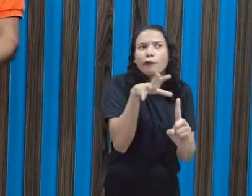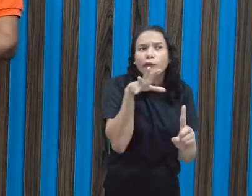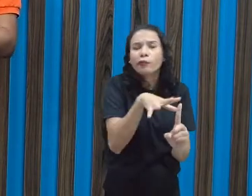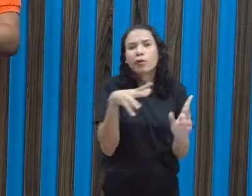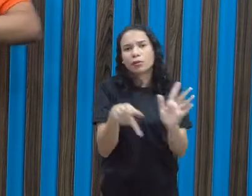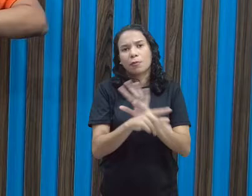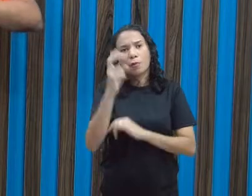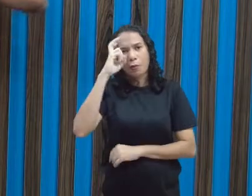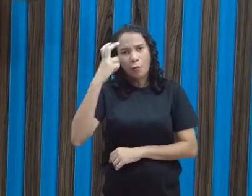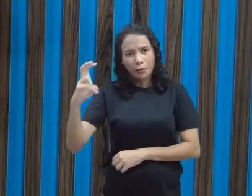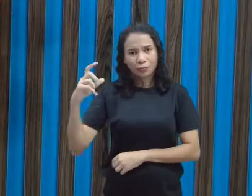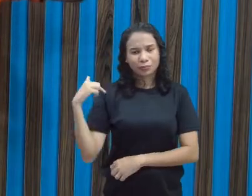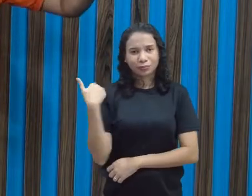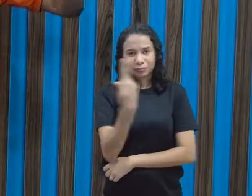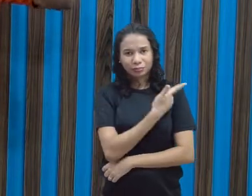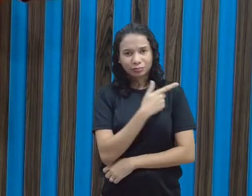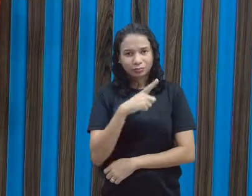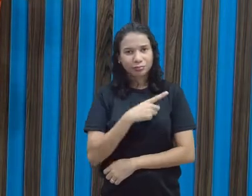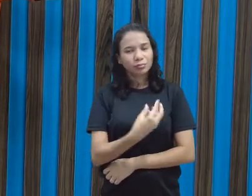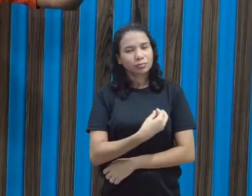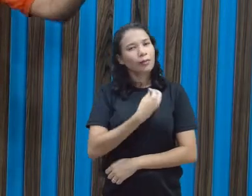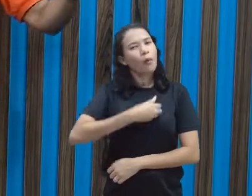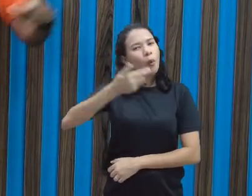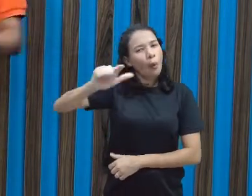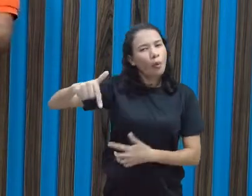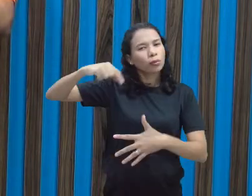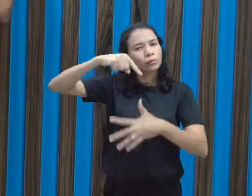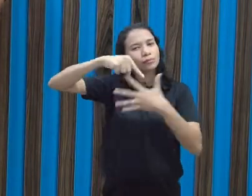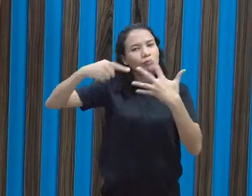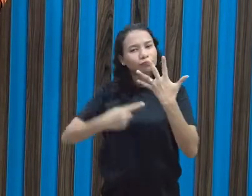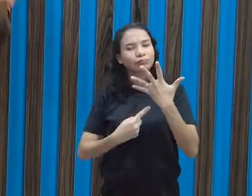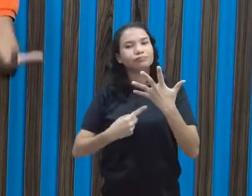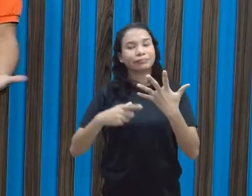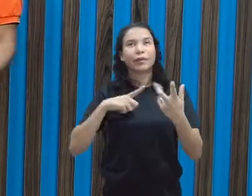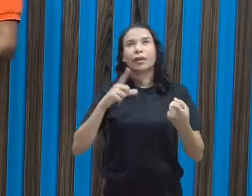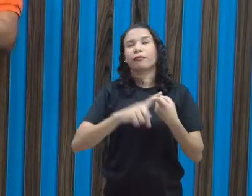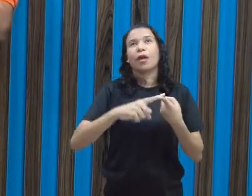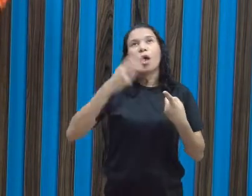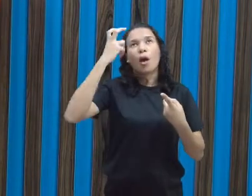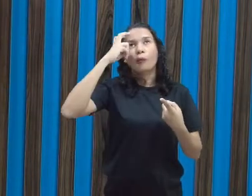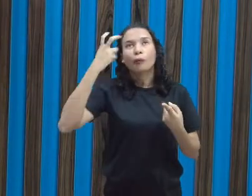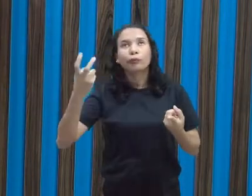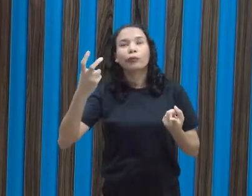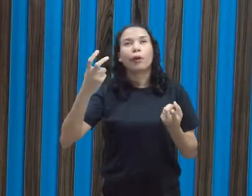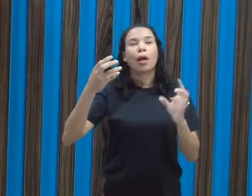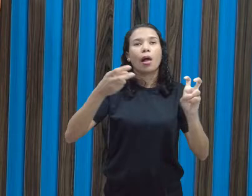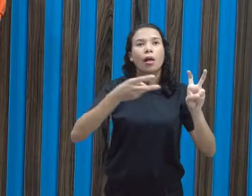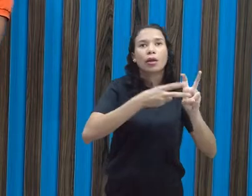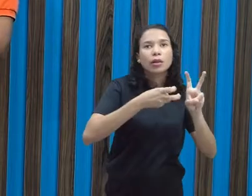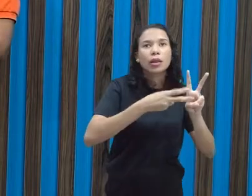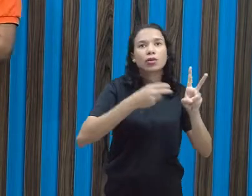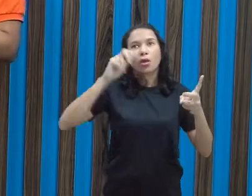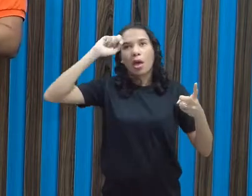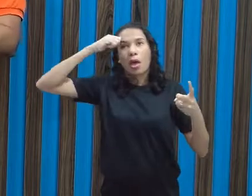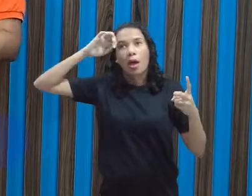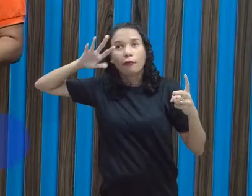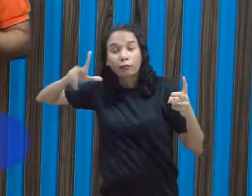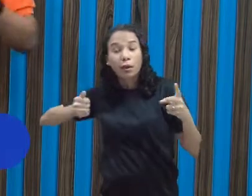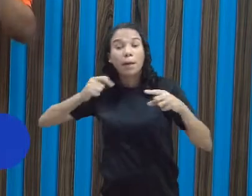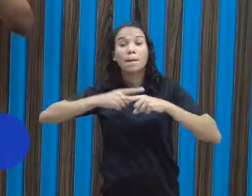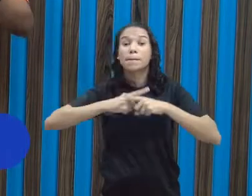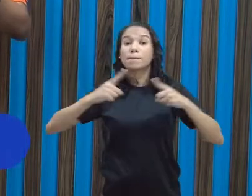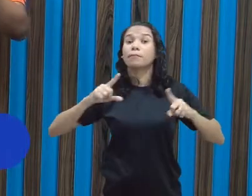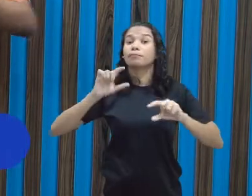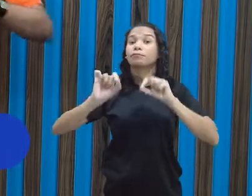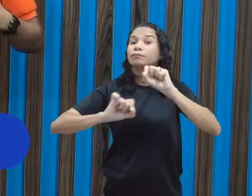hegemonia cultural, né, porque a gente teve outros fatores culturais, a cultura indígena, a cultura africana, tá? Mas